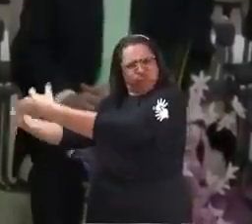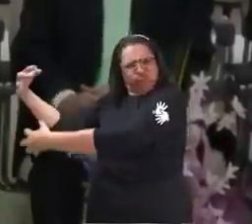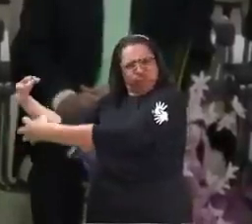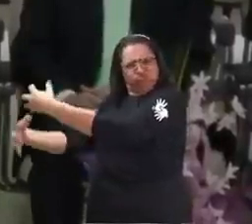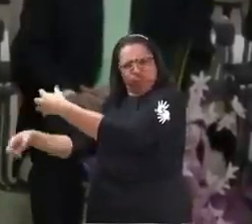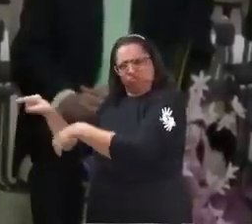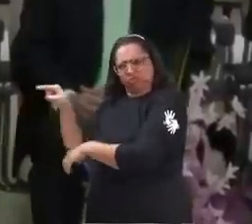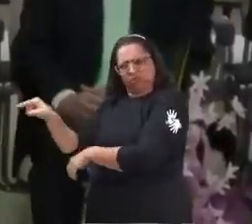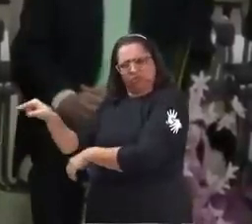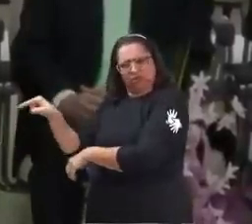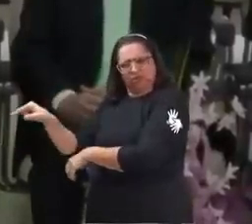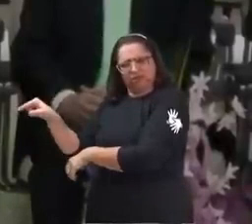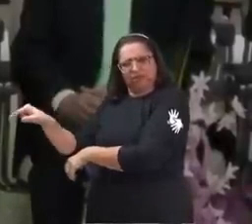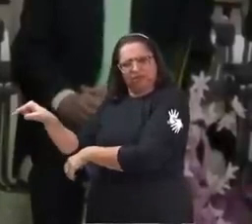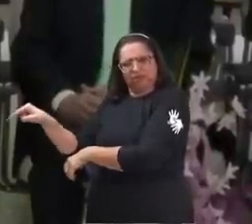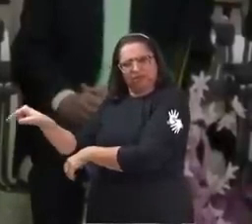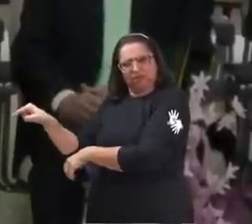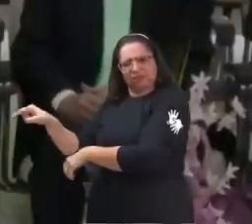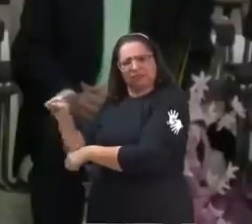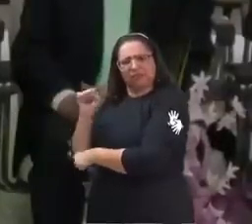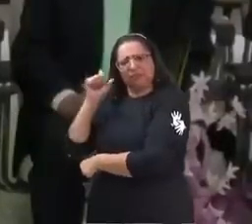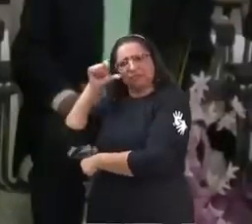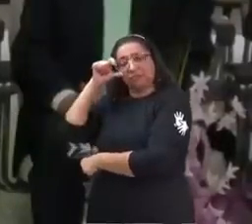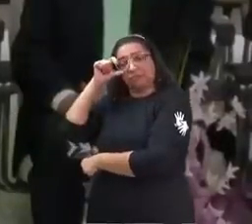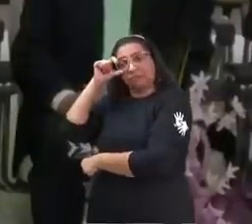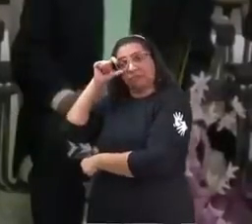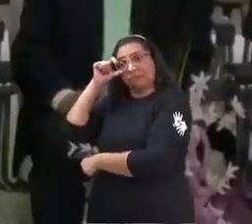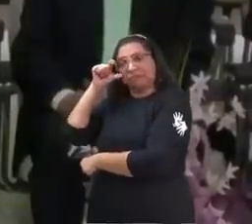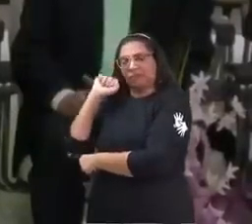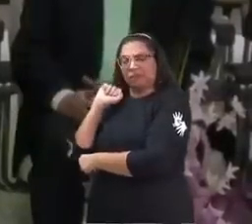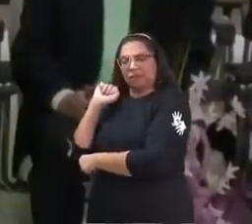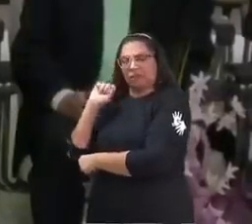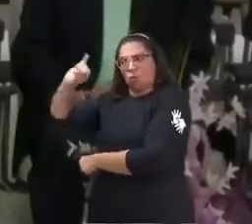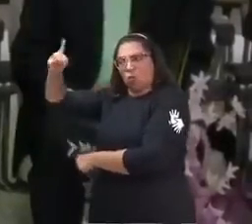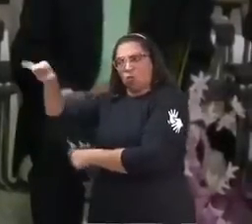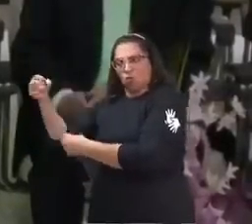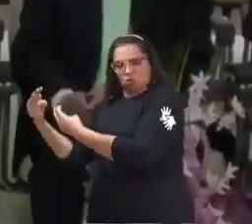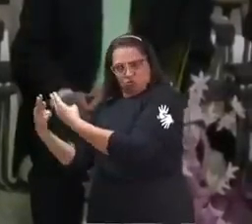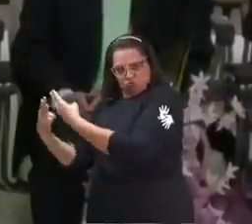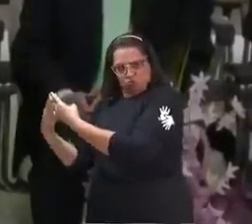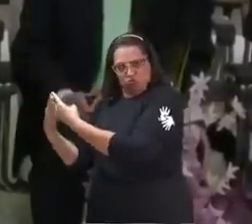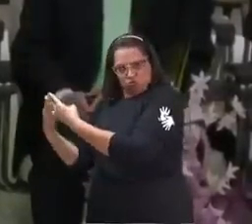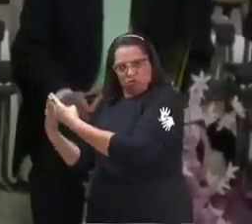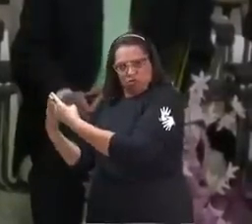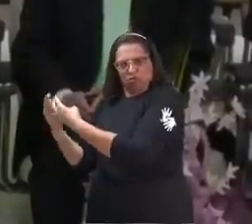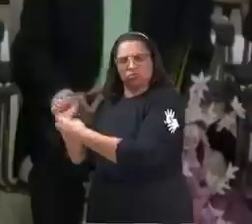Oprimindo e dissipando a fé dos judeus.